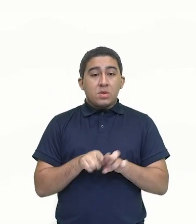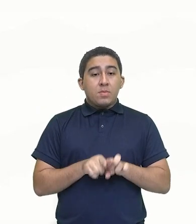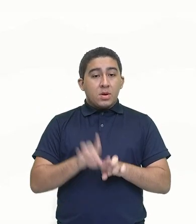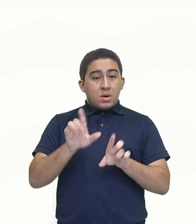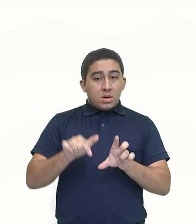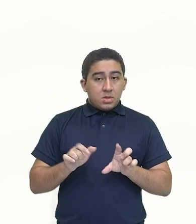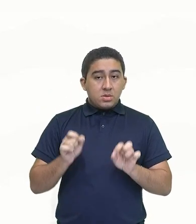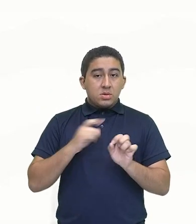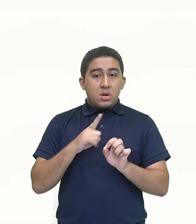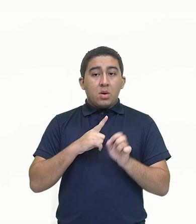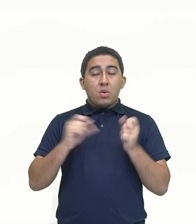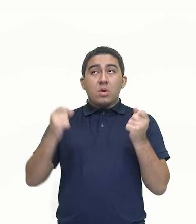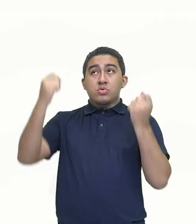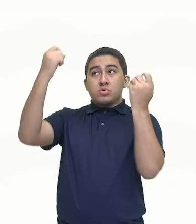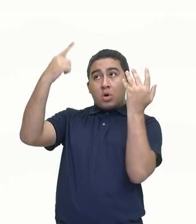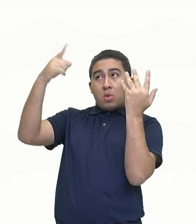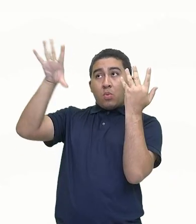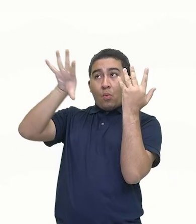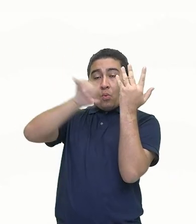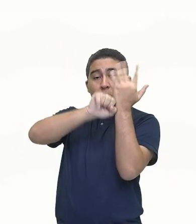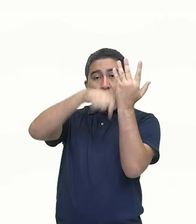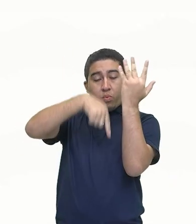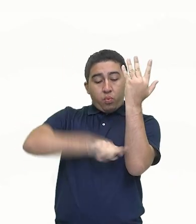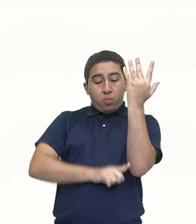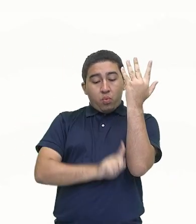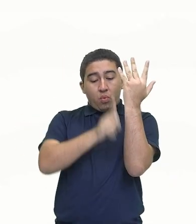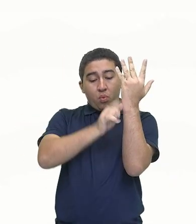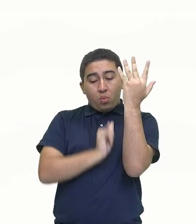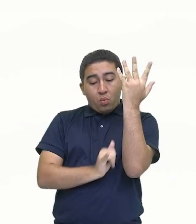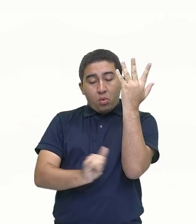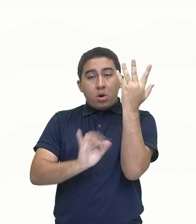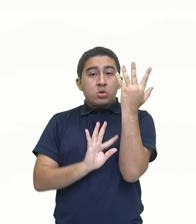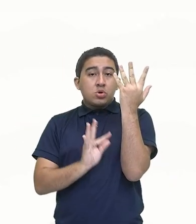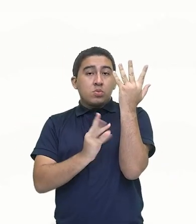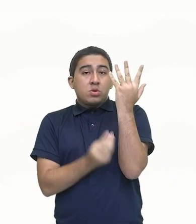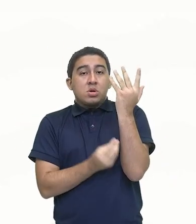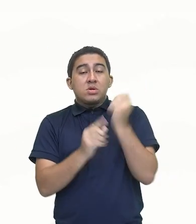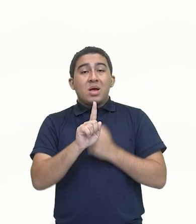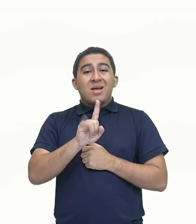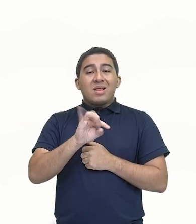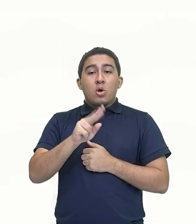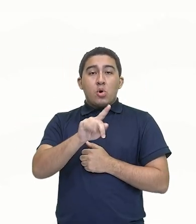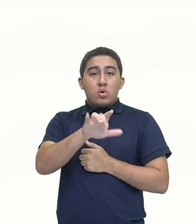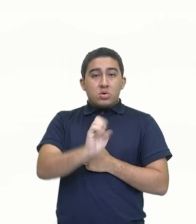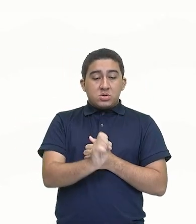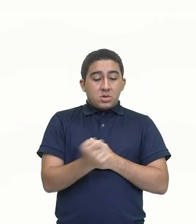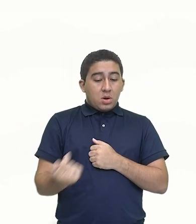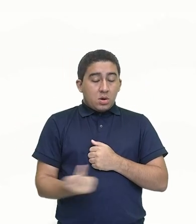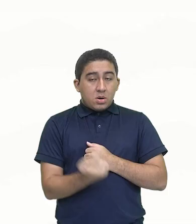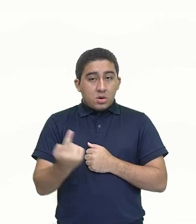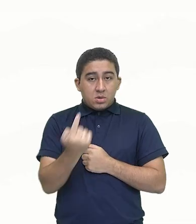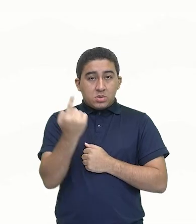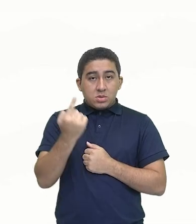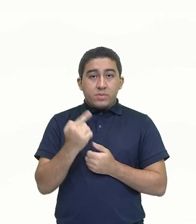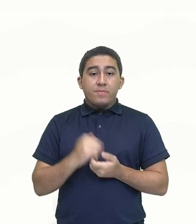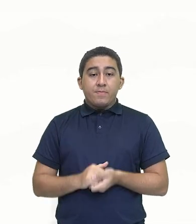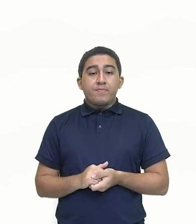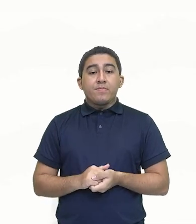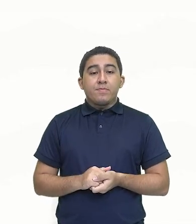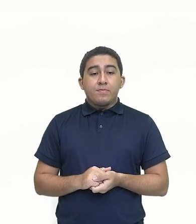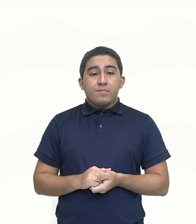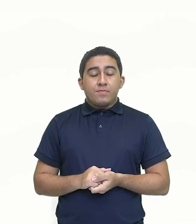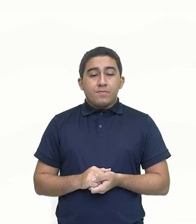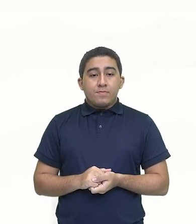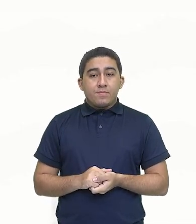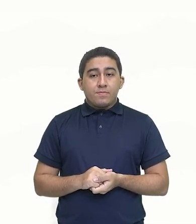fazem fotossíntese e que a partir da glicose tem o seu crescimento, né? E que é a matéria